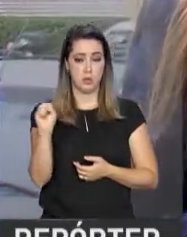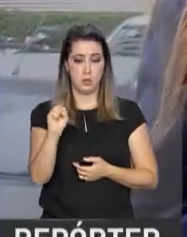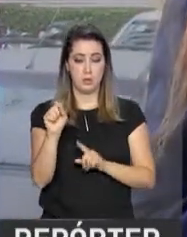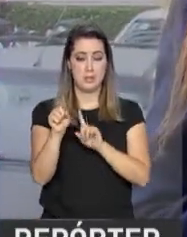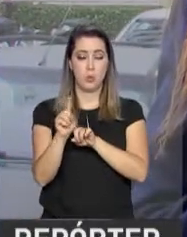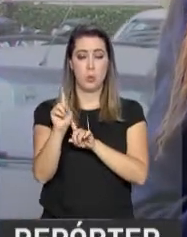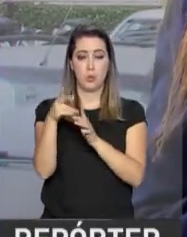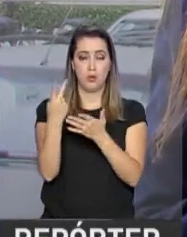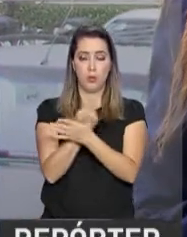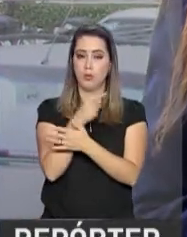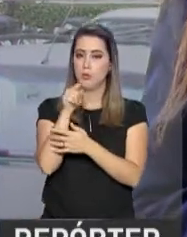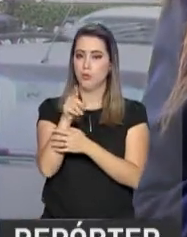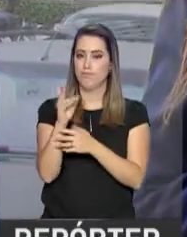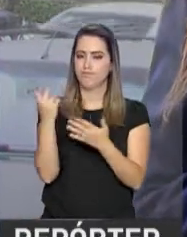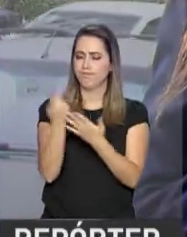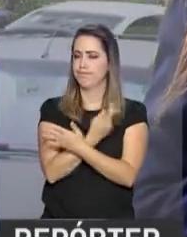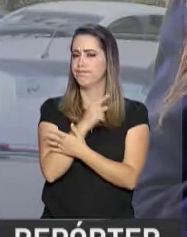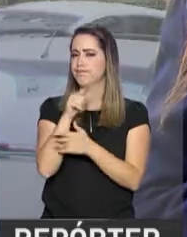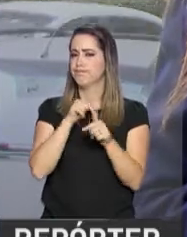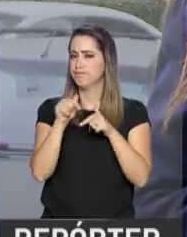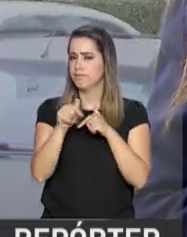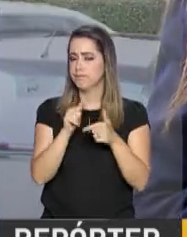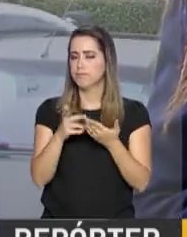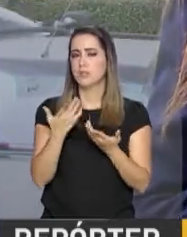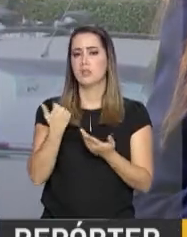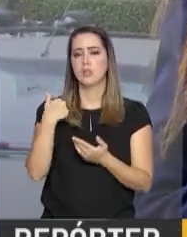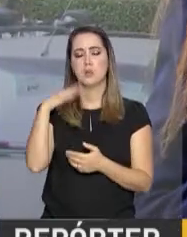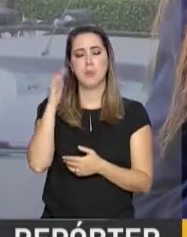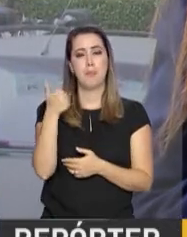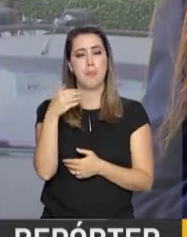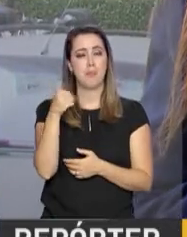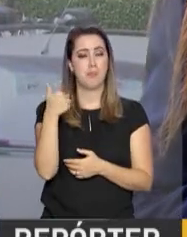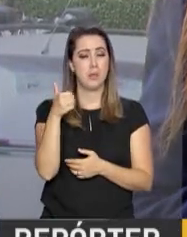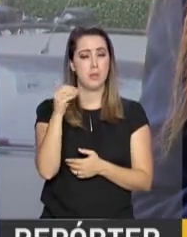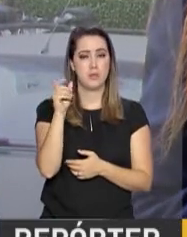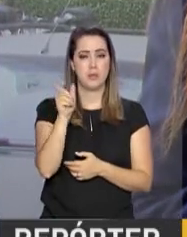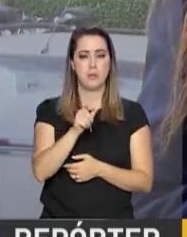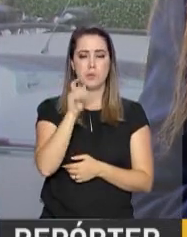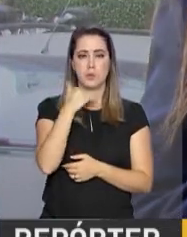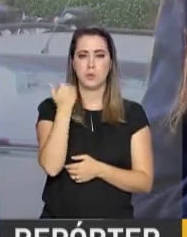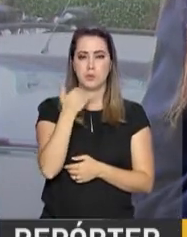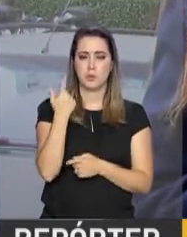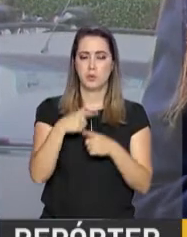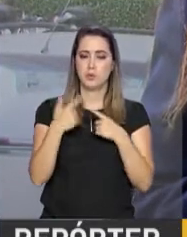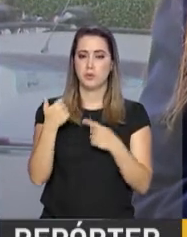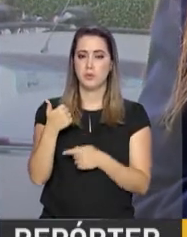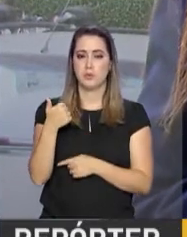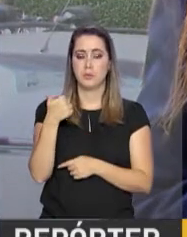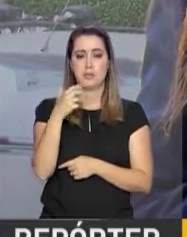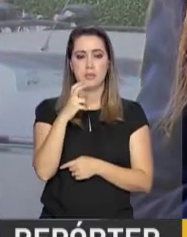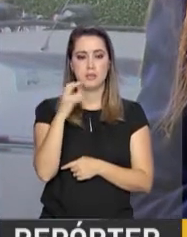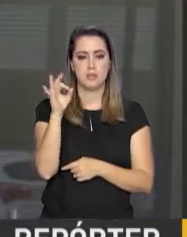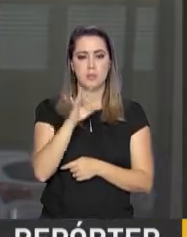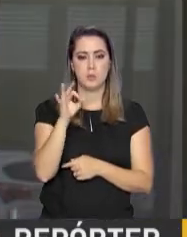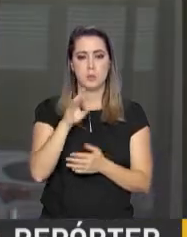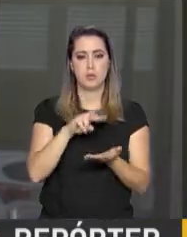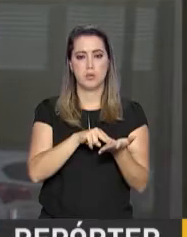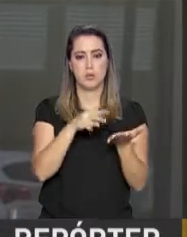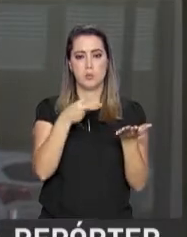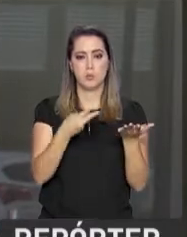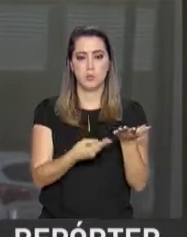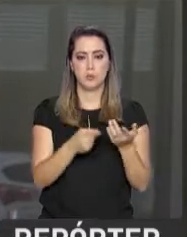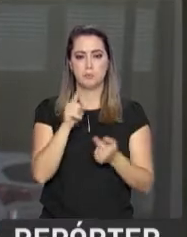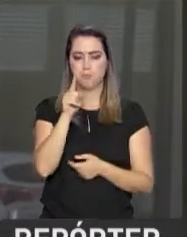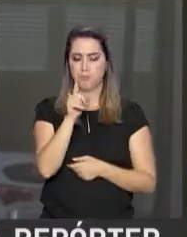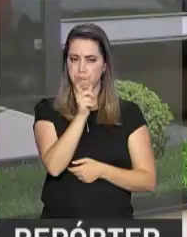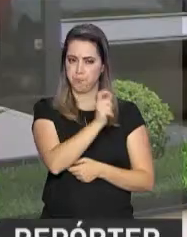mais de mil e cem mortes registradas em 2017 15% delas foram provocadas por queda este é o pianista